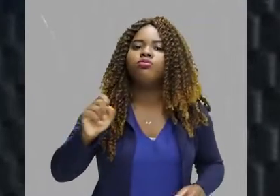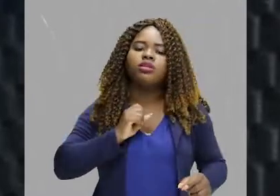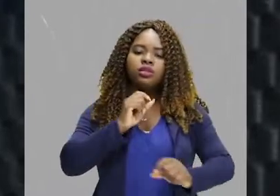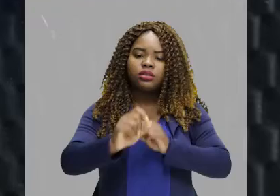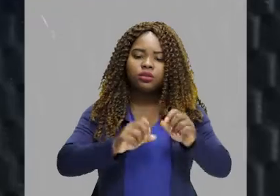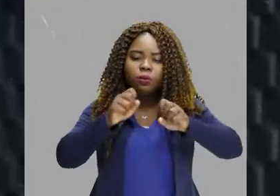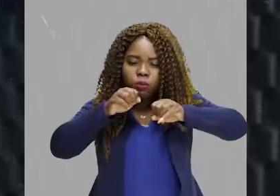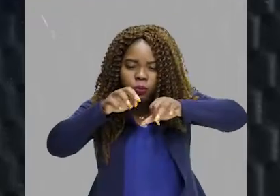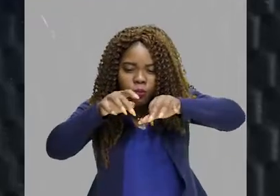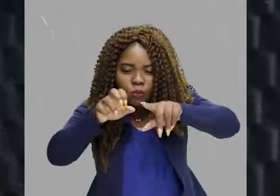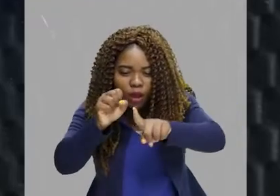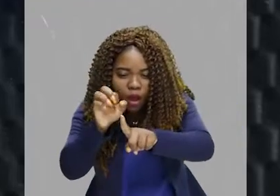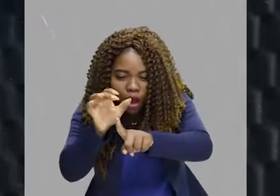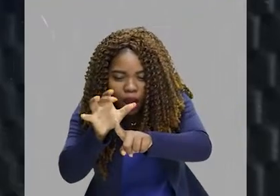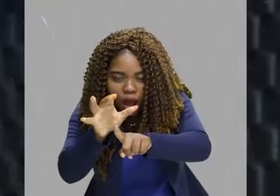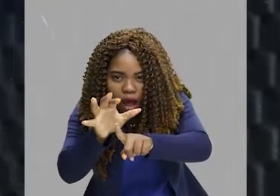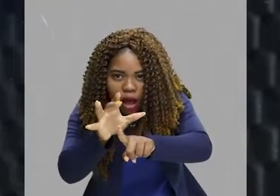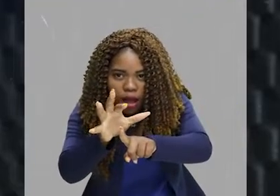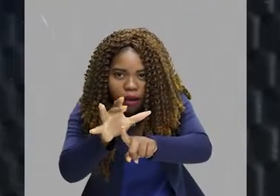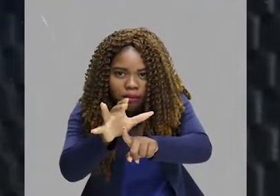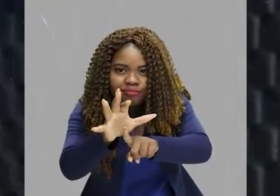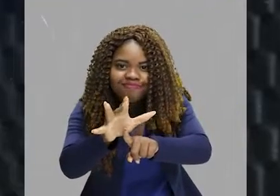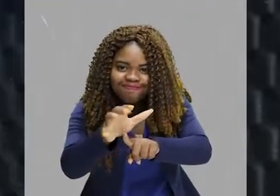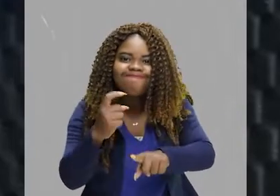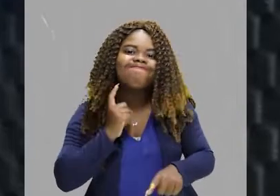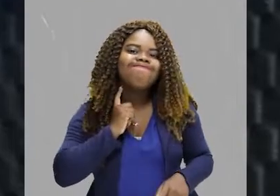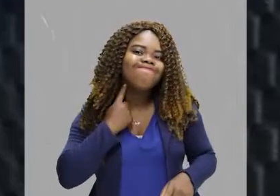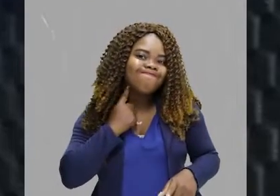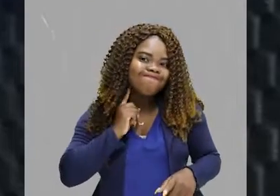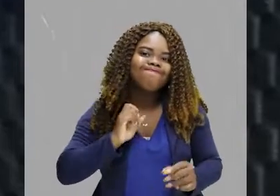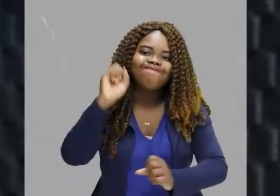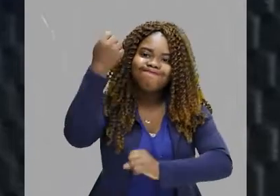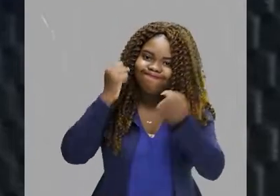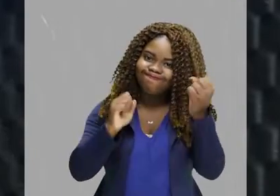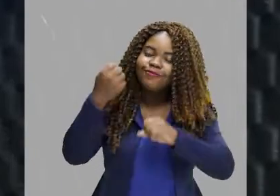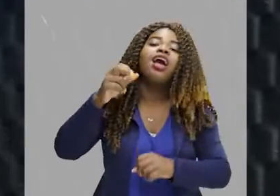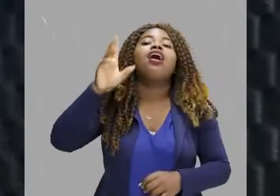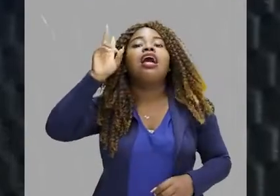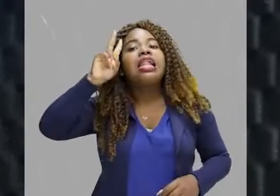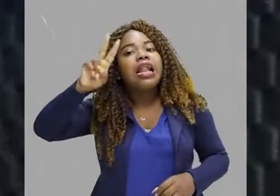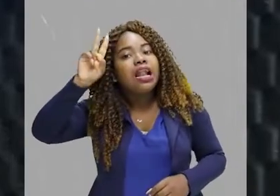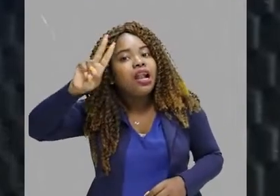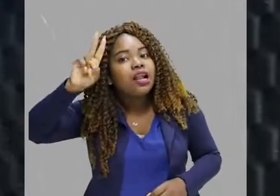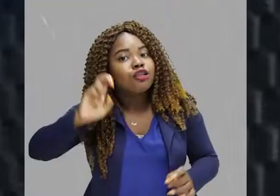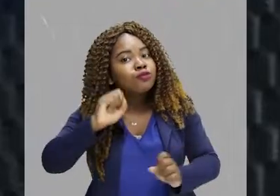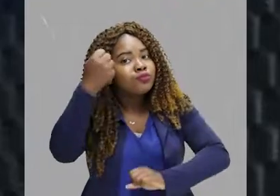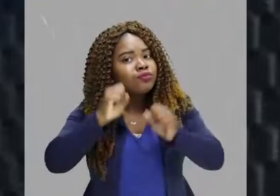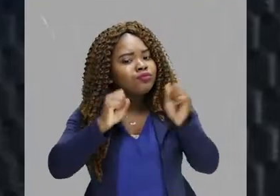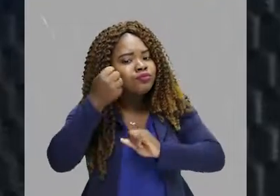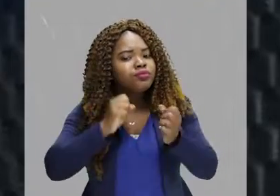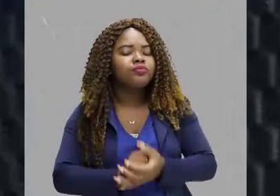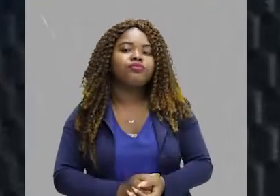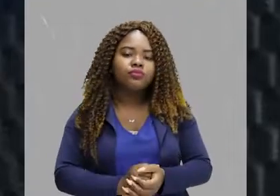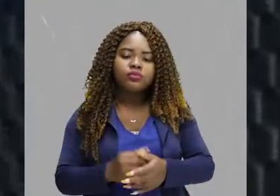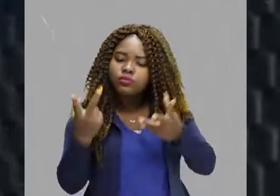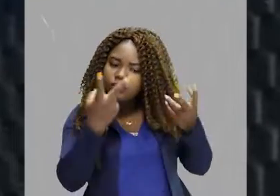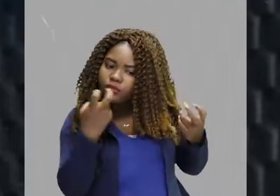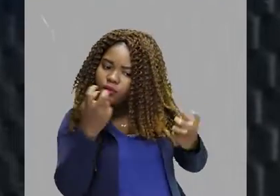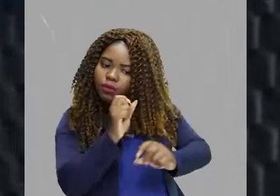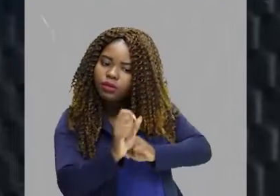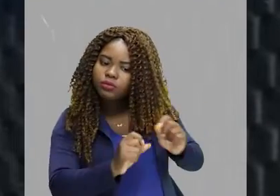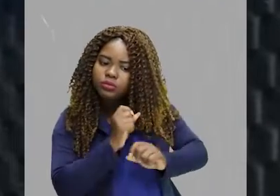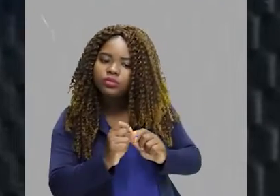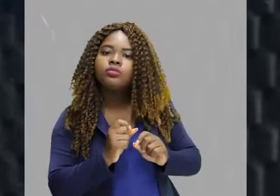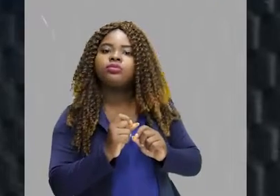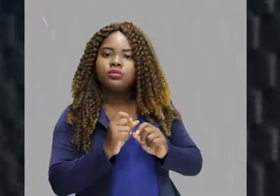gases poluentes pela indústria. Lembra que a indústria muitas vezes é vista como a principal vilã do